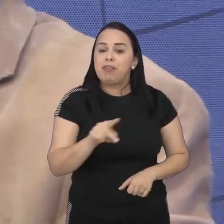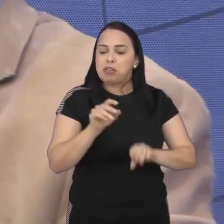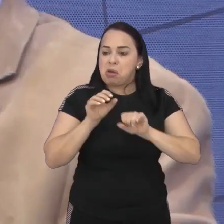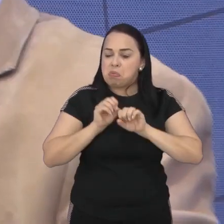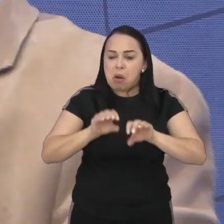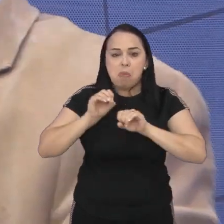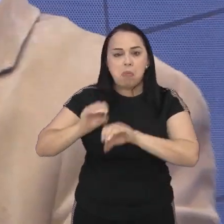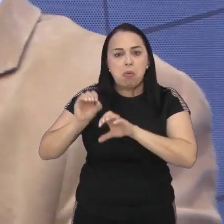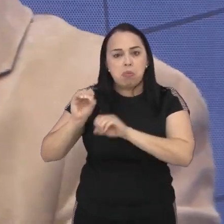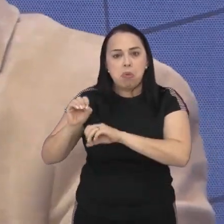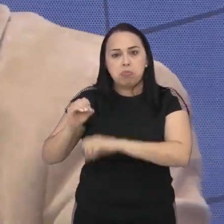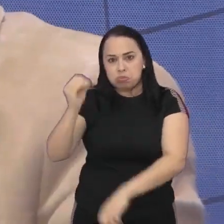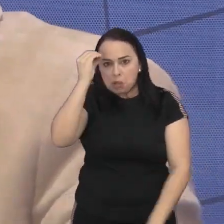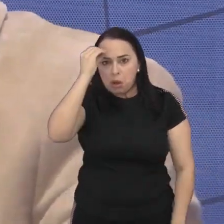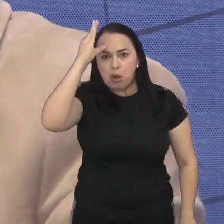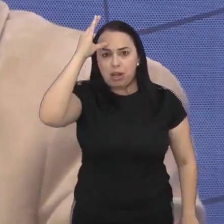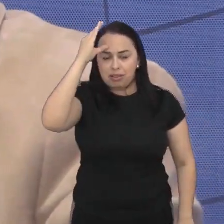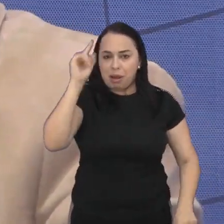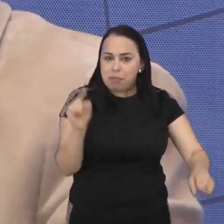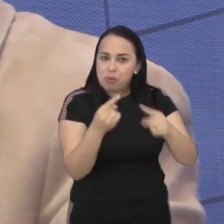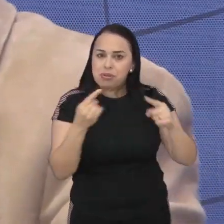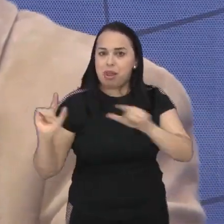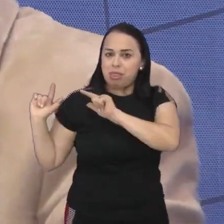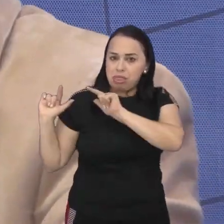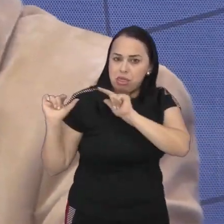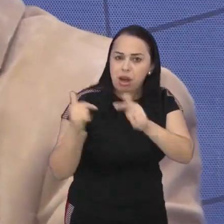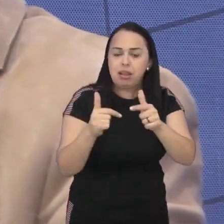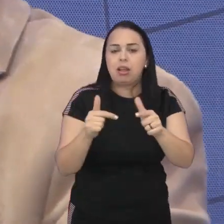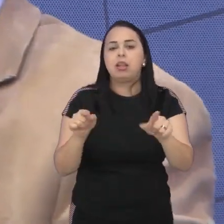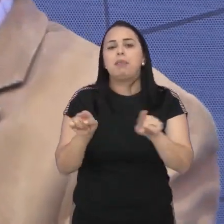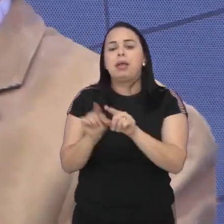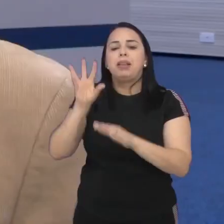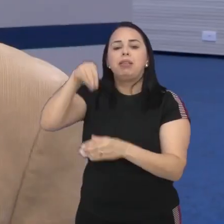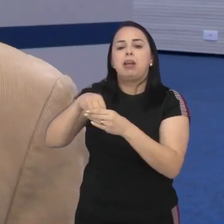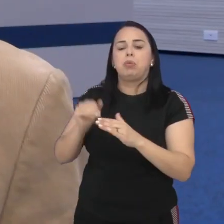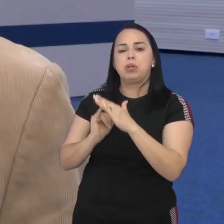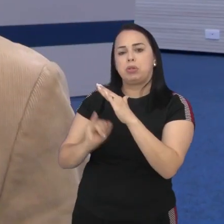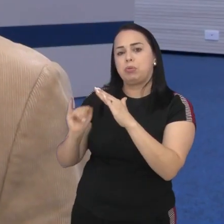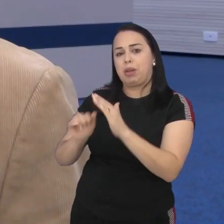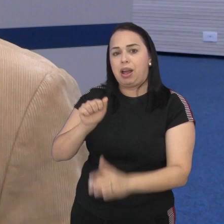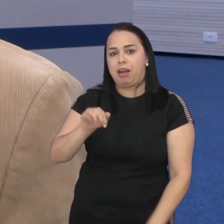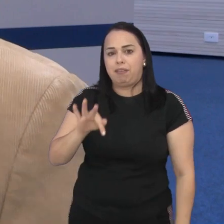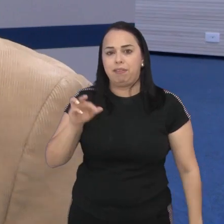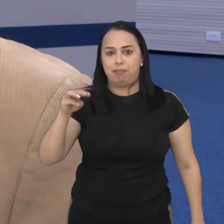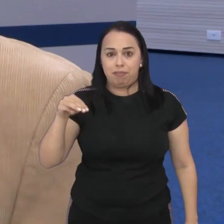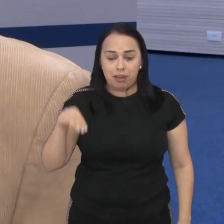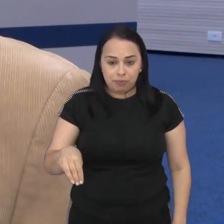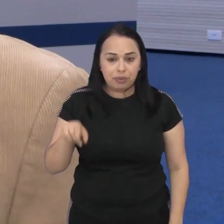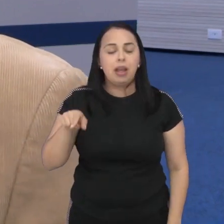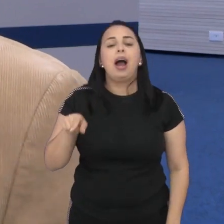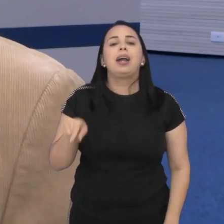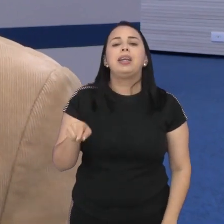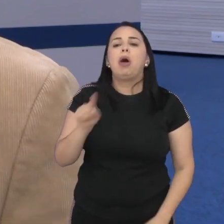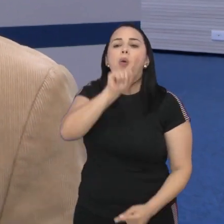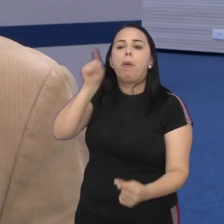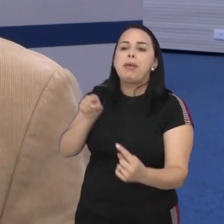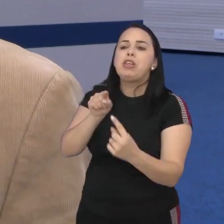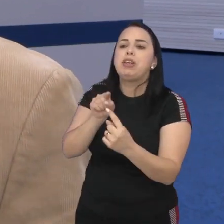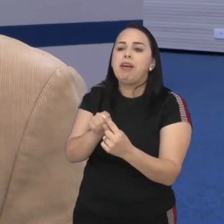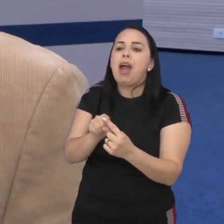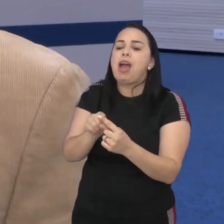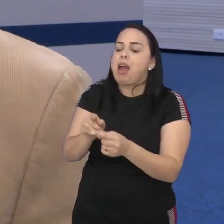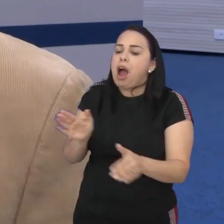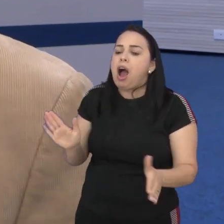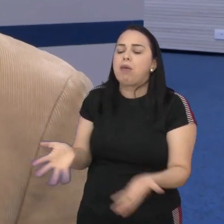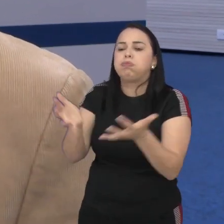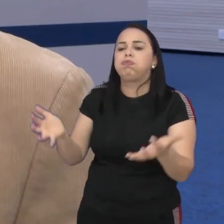dedica a propagar o conhecimento da música clássica e a humanidade no Instituto AFAM. A nossa missão no Instituto AFAM é o desenvolvimento humano. Isso a gente